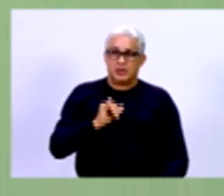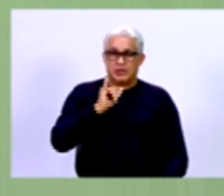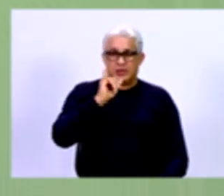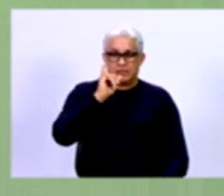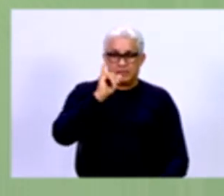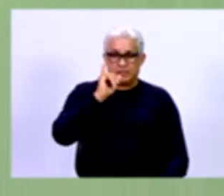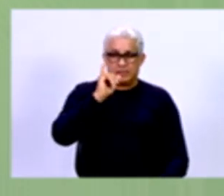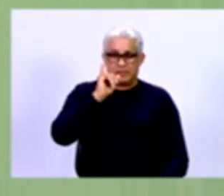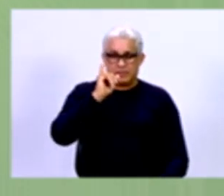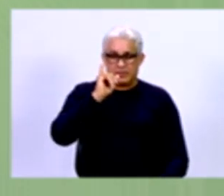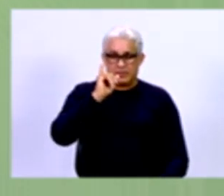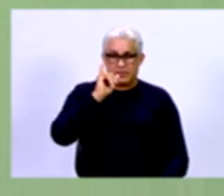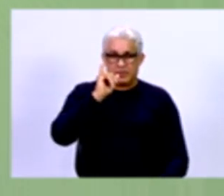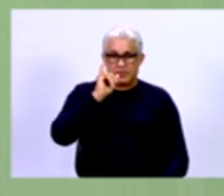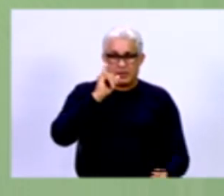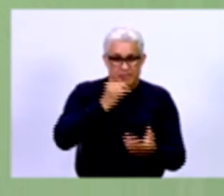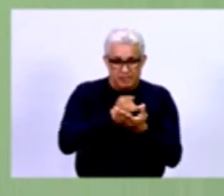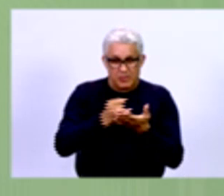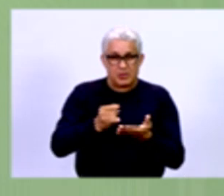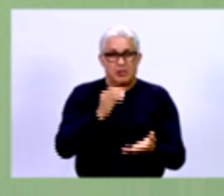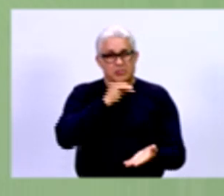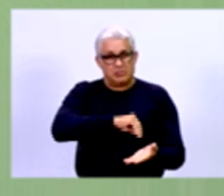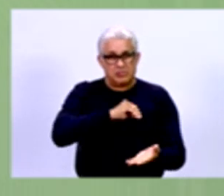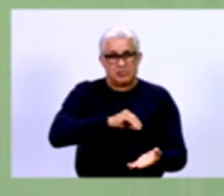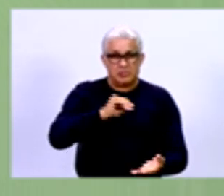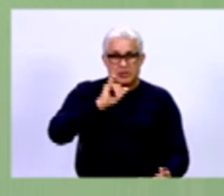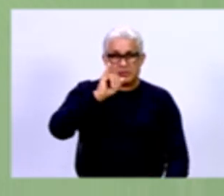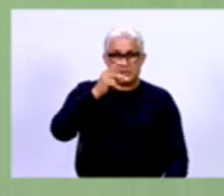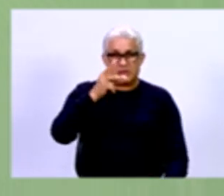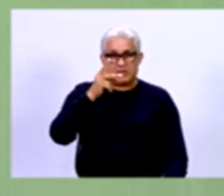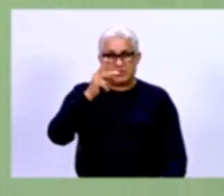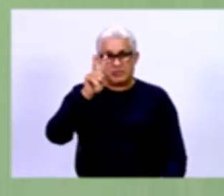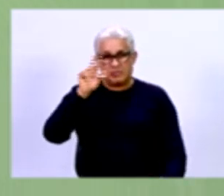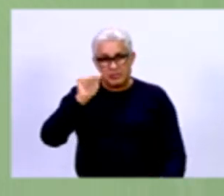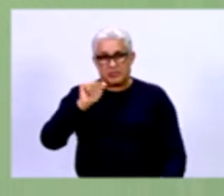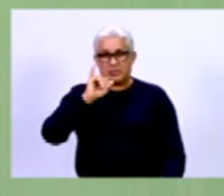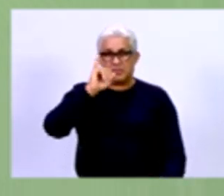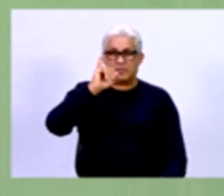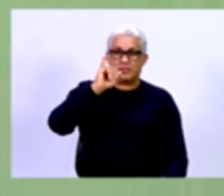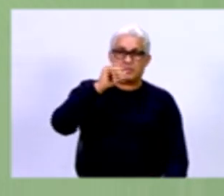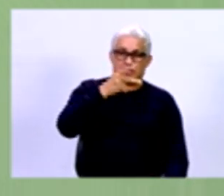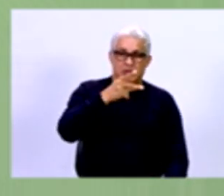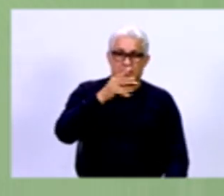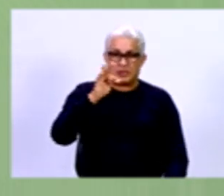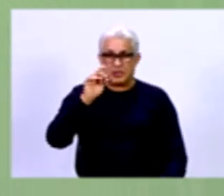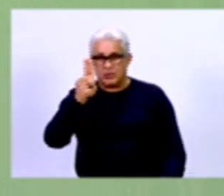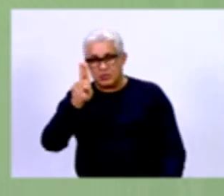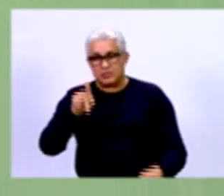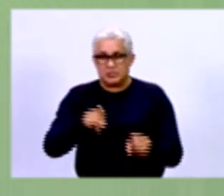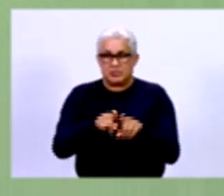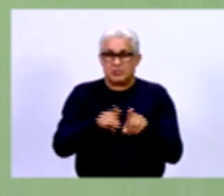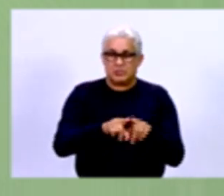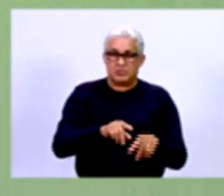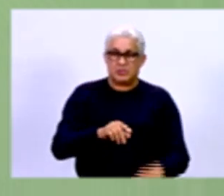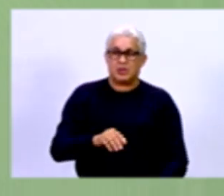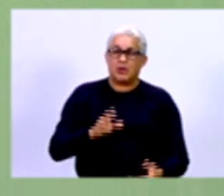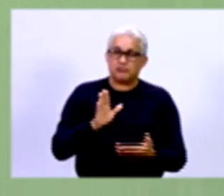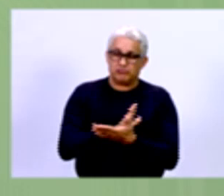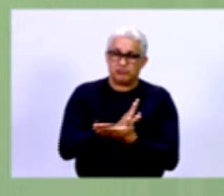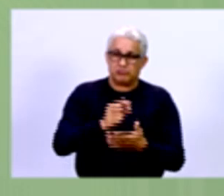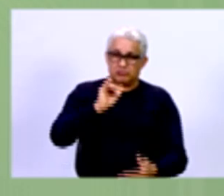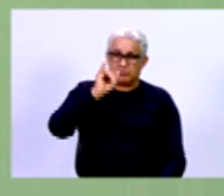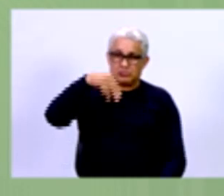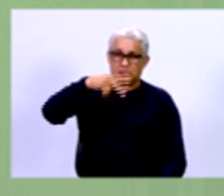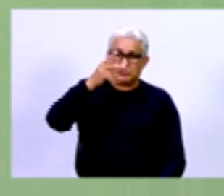imposto sobre pavimentos de veículos, né, IPVA, o IPTU, e os impostos indiretos, aqueles que a gente não paga diretamente, que está embutido no